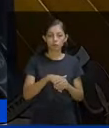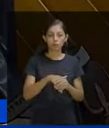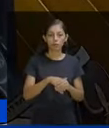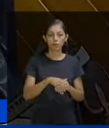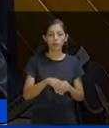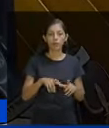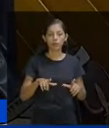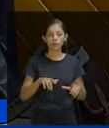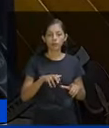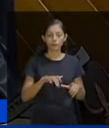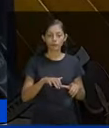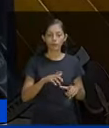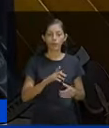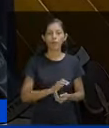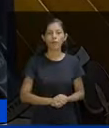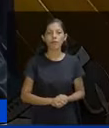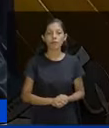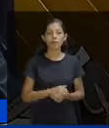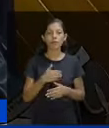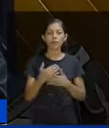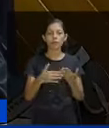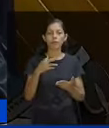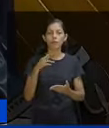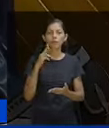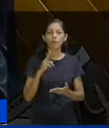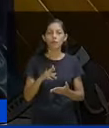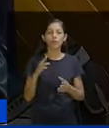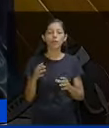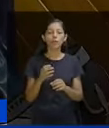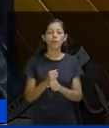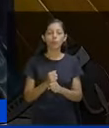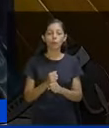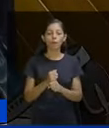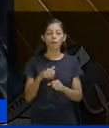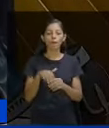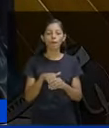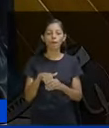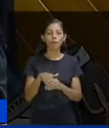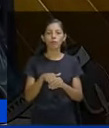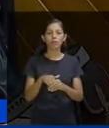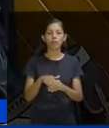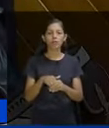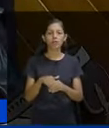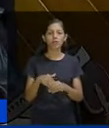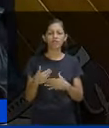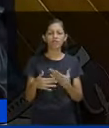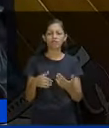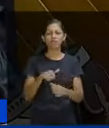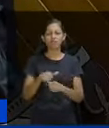resultado das urnas, esse ato jurídico perfeito se transmuta em fraude?